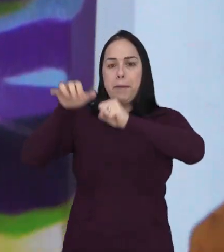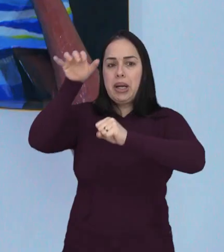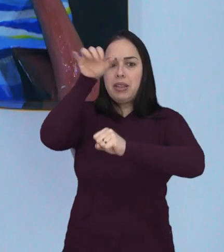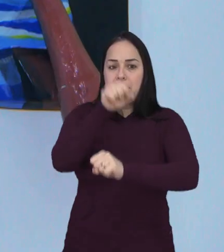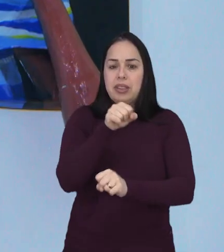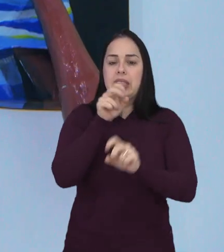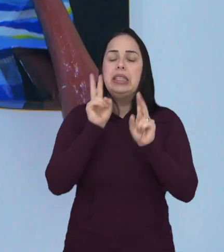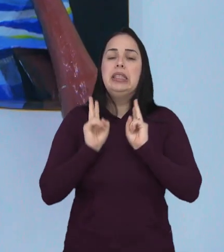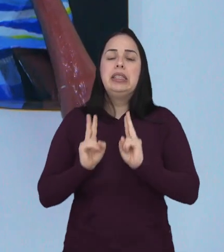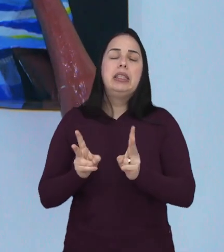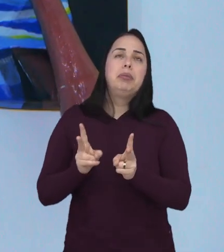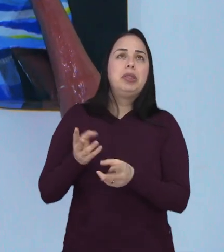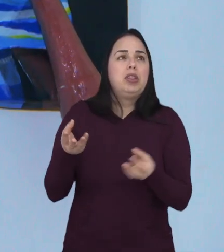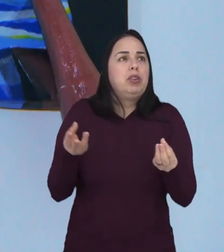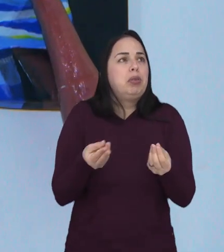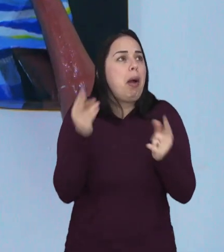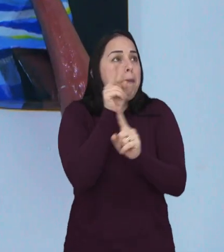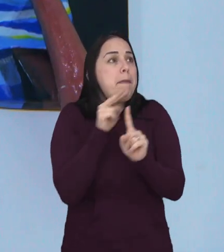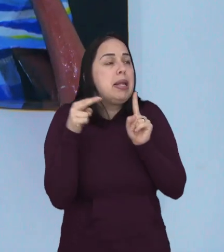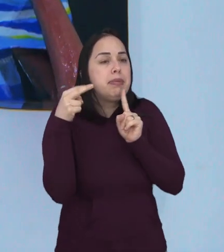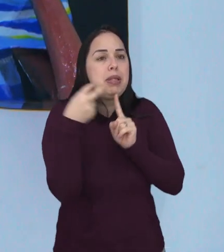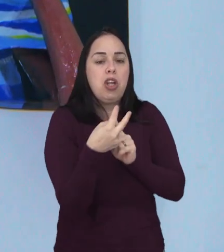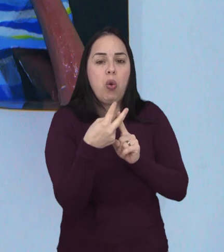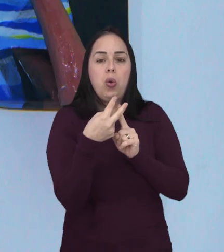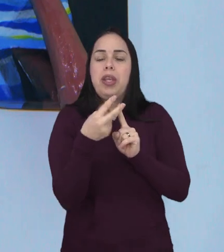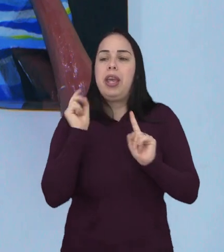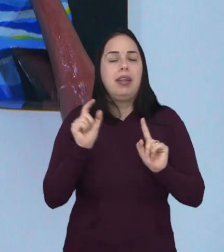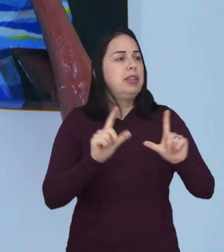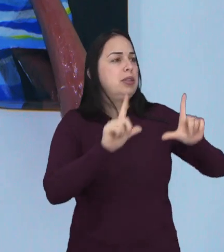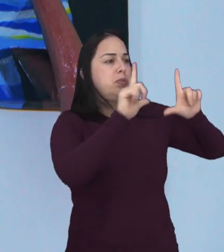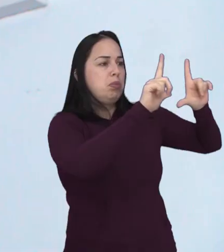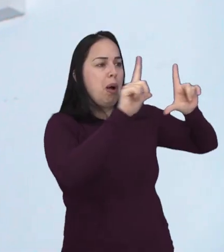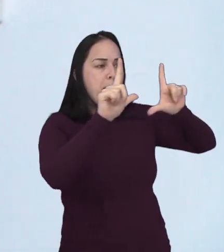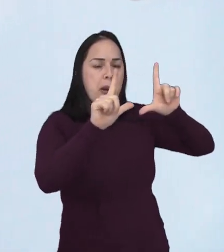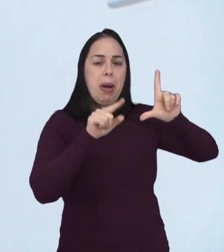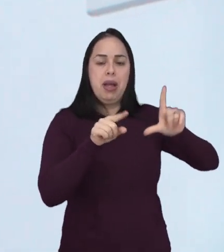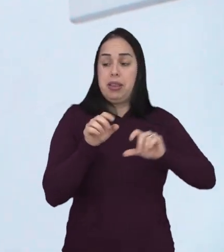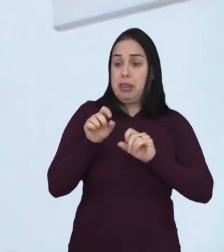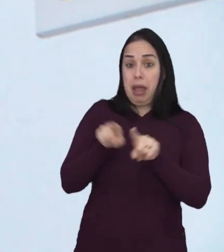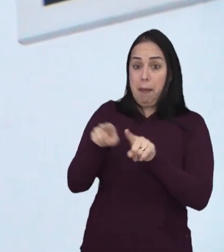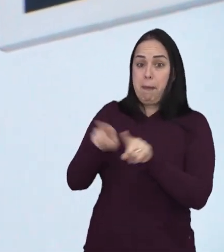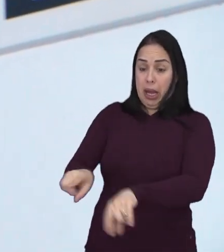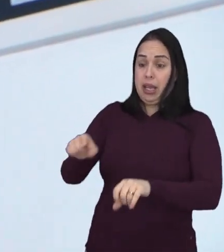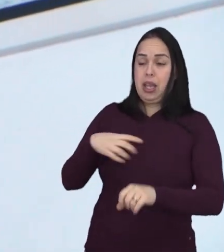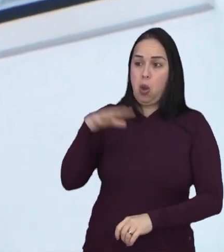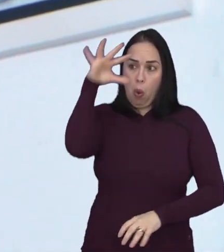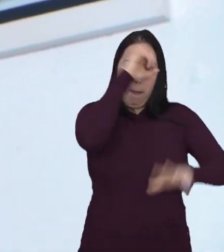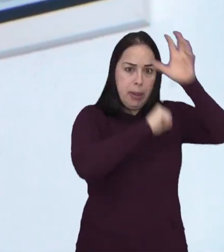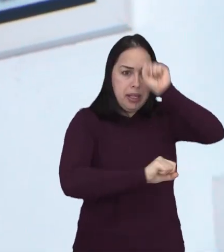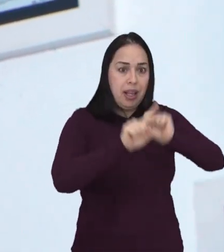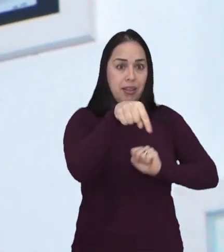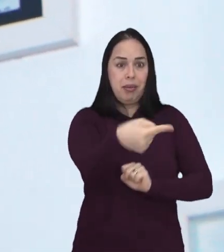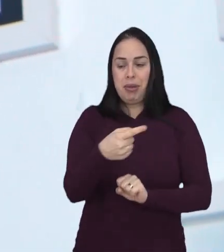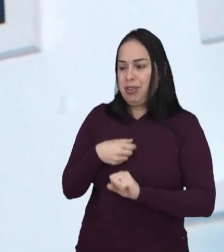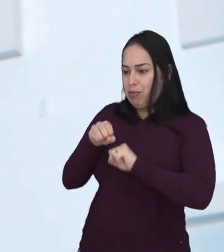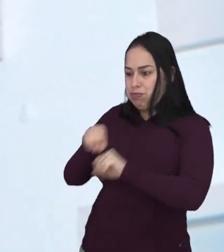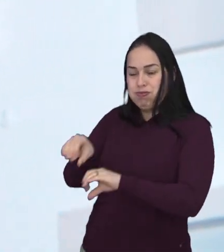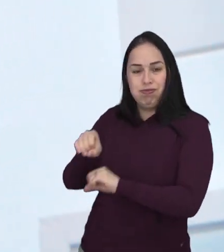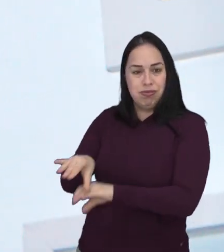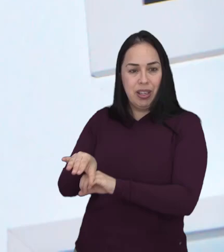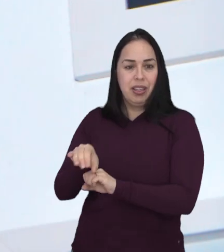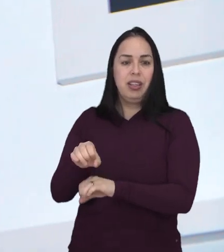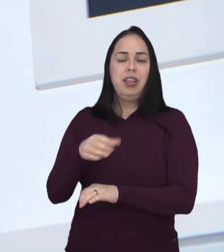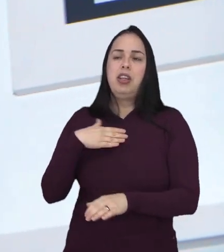uma visão também de ir compartilhando os conhecimentos e ensinamentos que eu tinha, dos lugares que